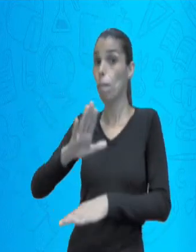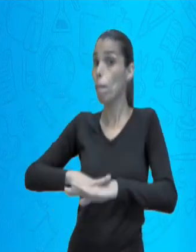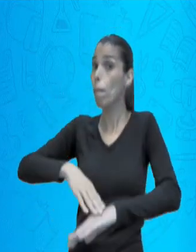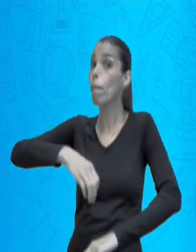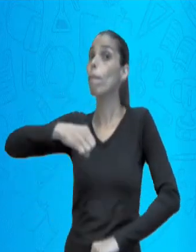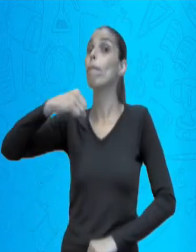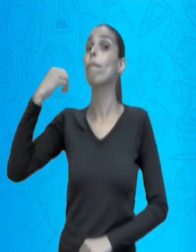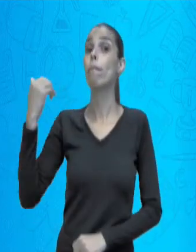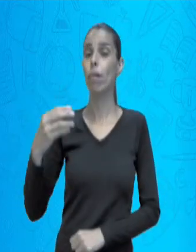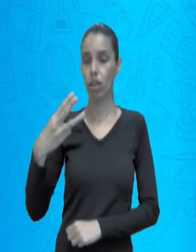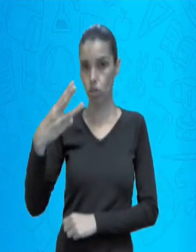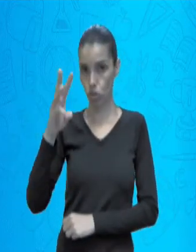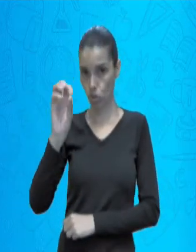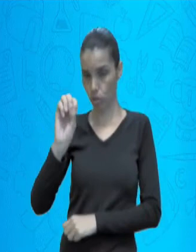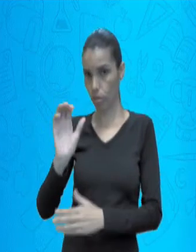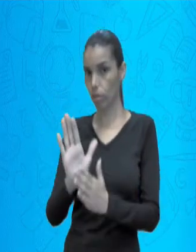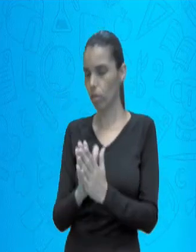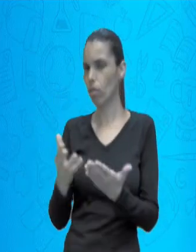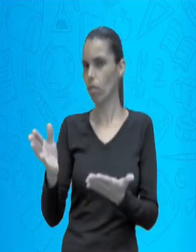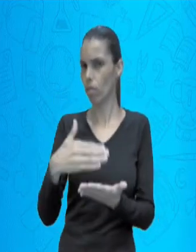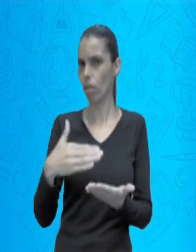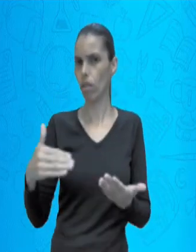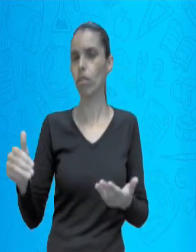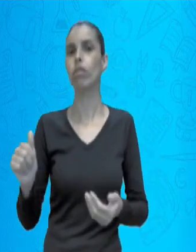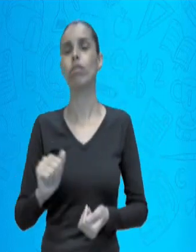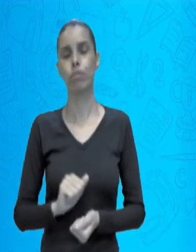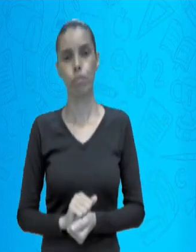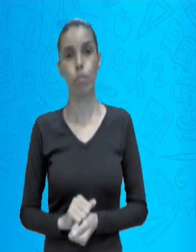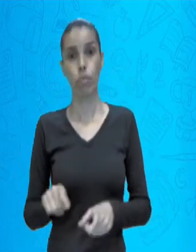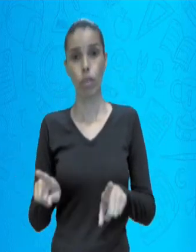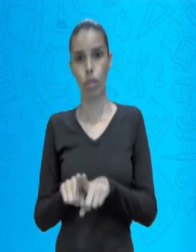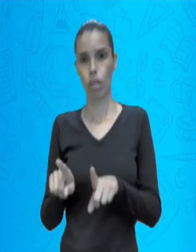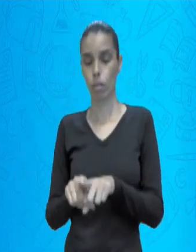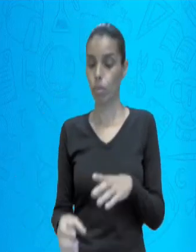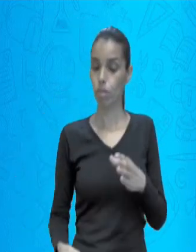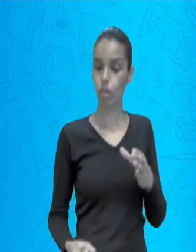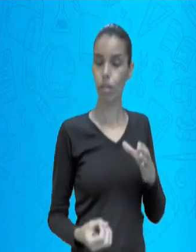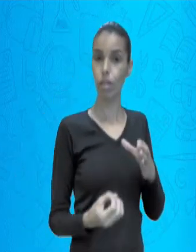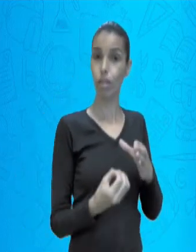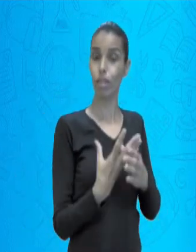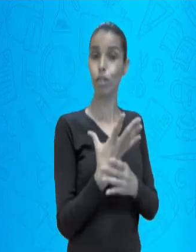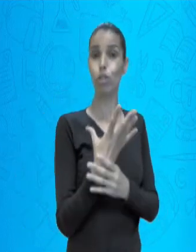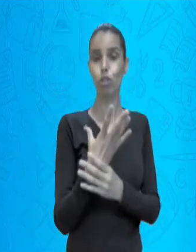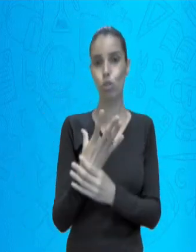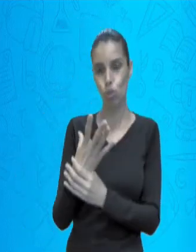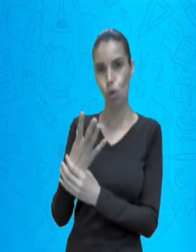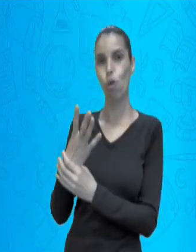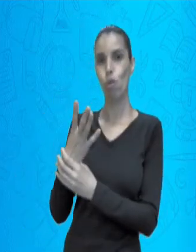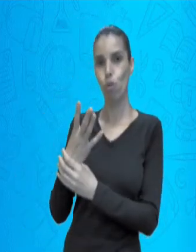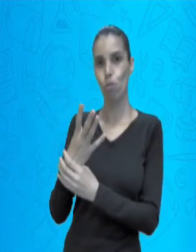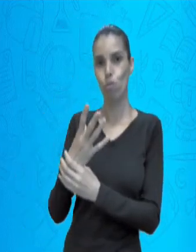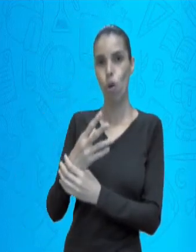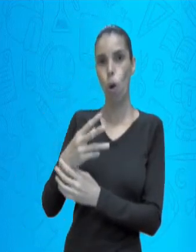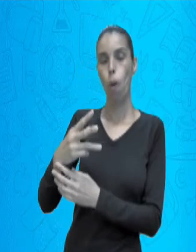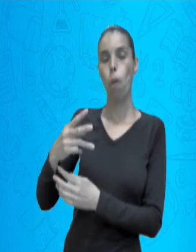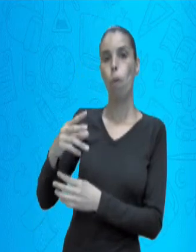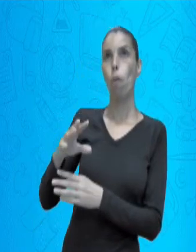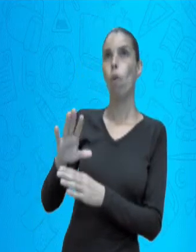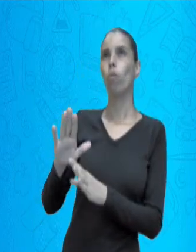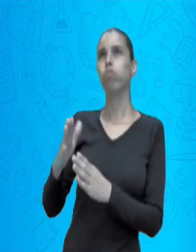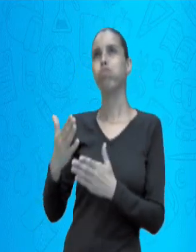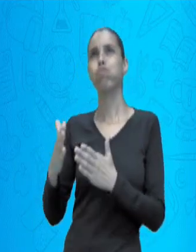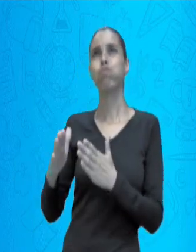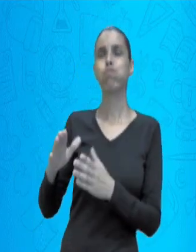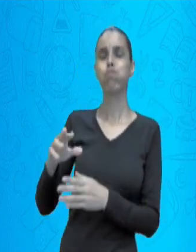muito conhecido no ambiente escolar, e Uma Professora Muito Maluquinha. Caso você ainda não